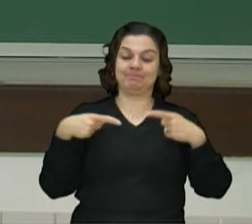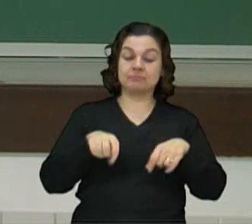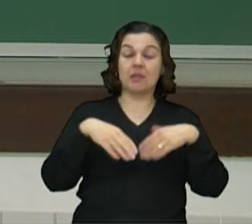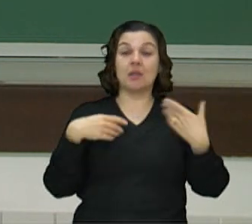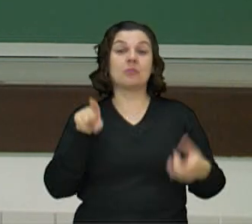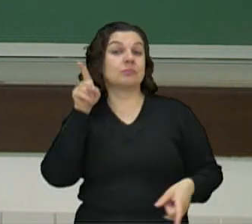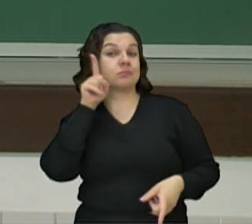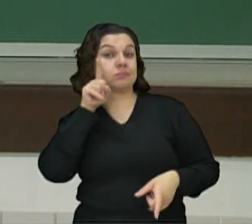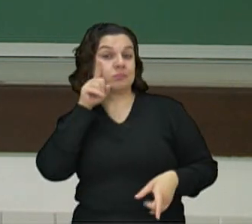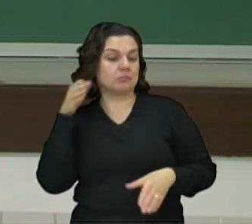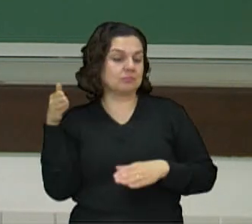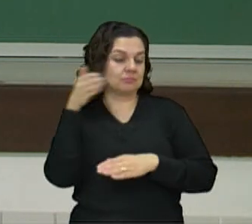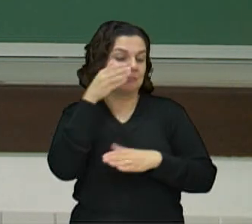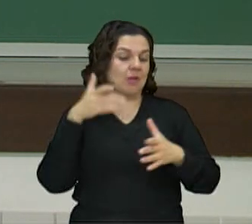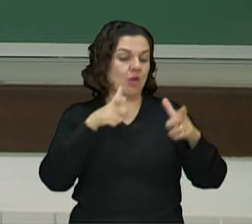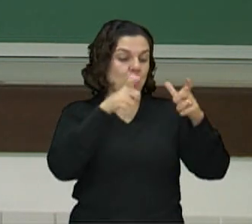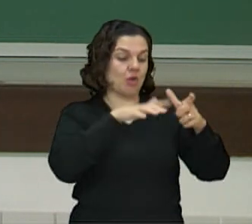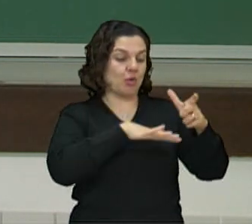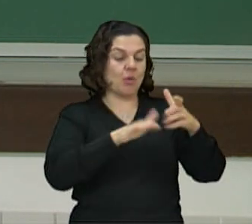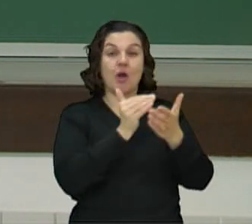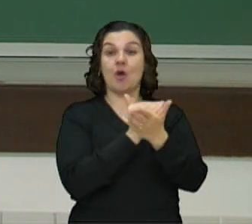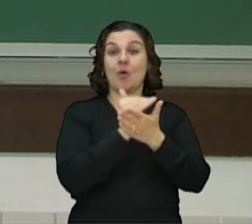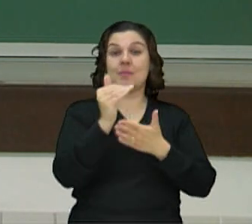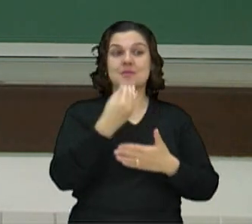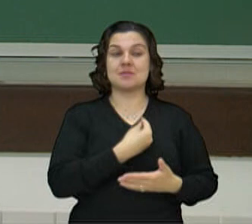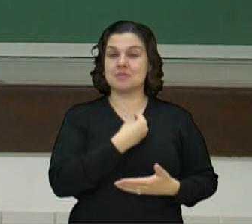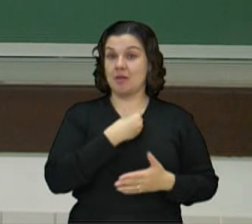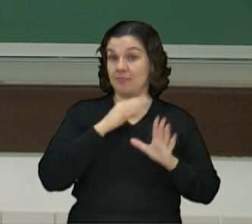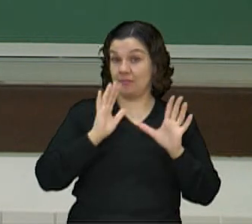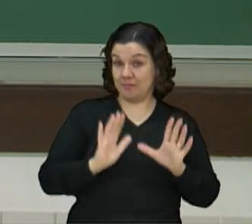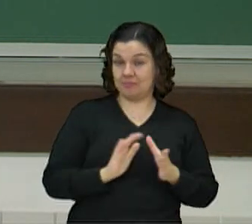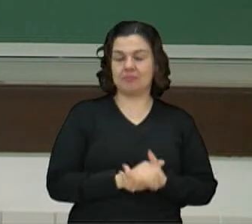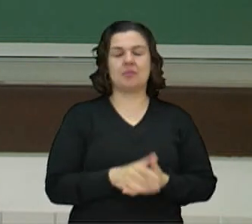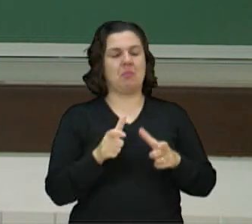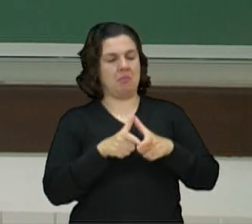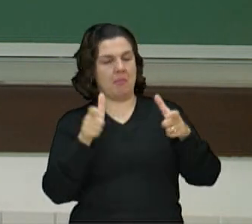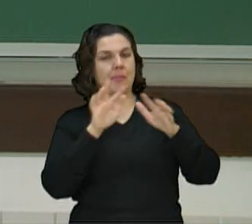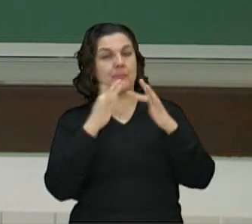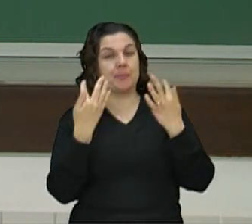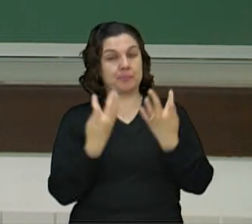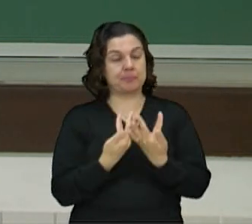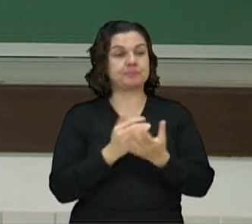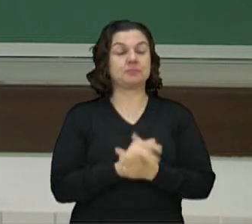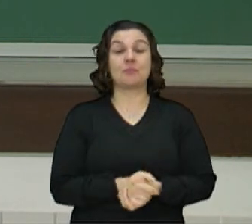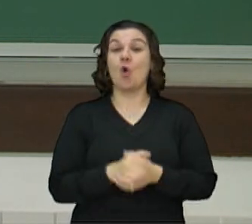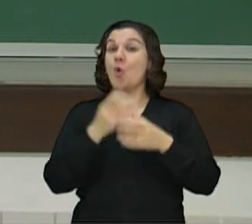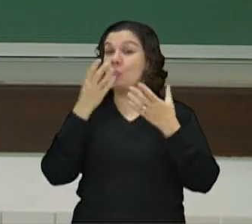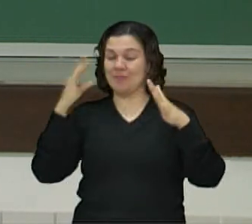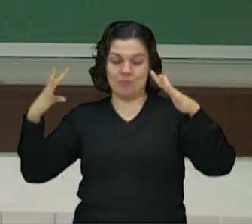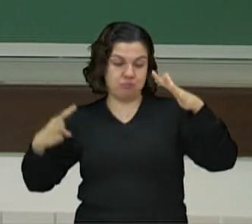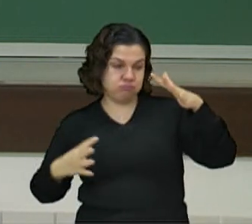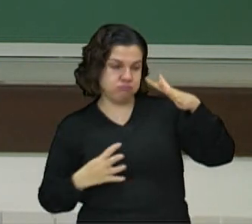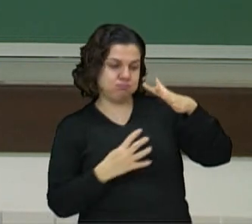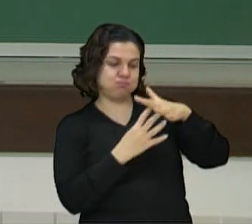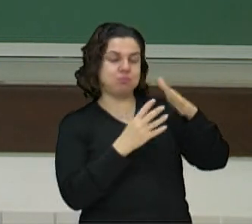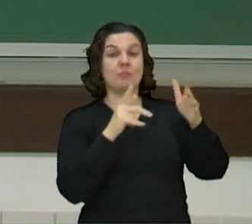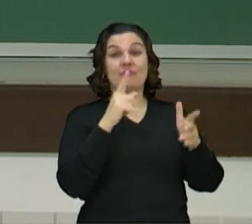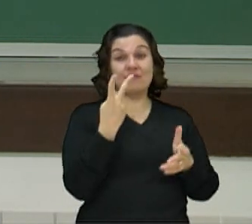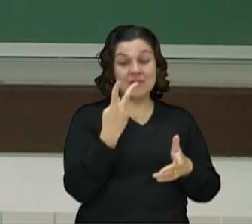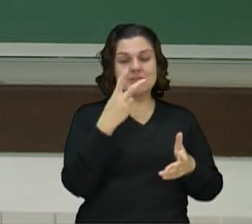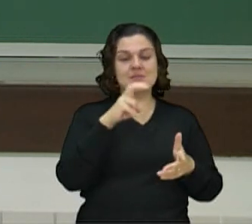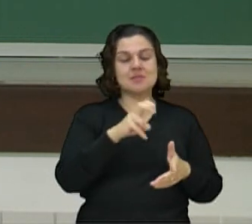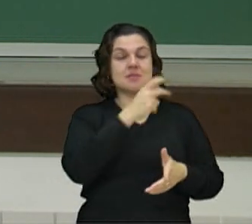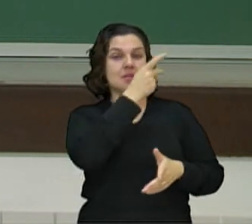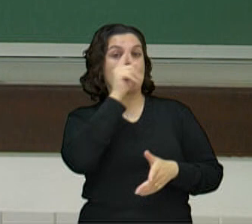uma espécie de lugar para recomeçar, de porto seguro para muitas famílias. Então muitos imigrantes, 25